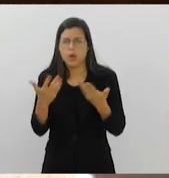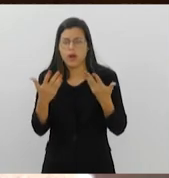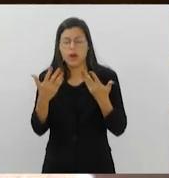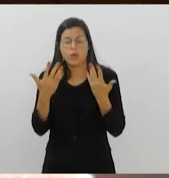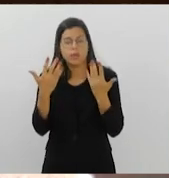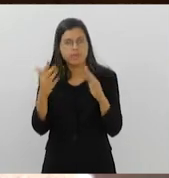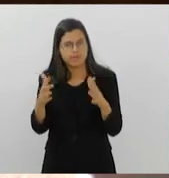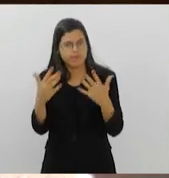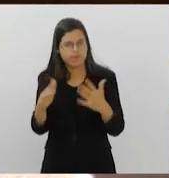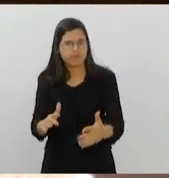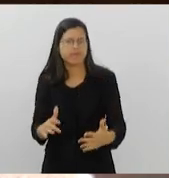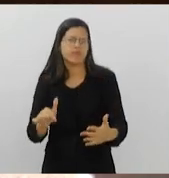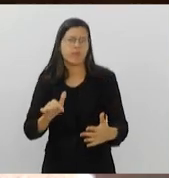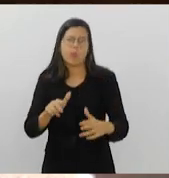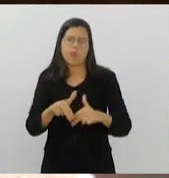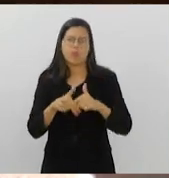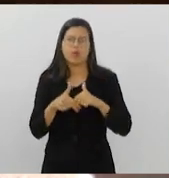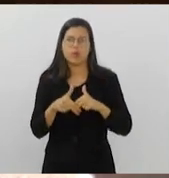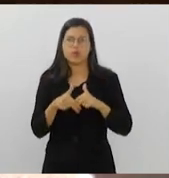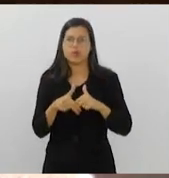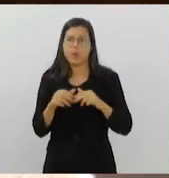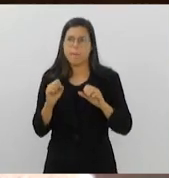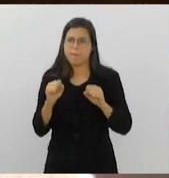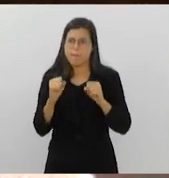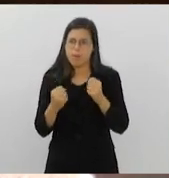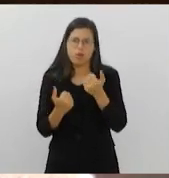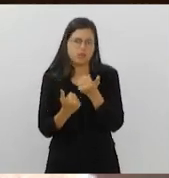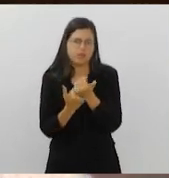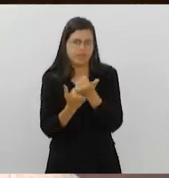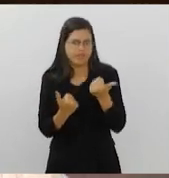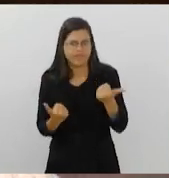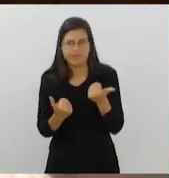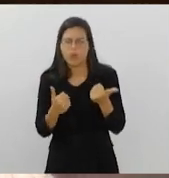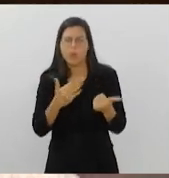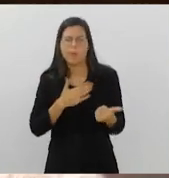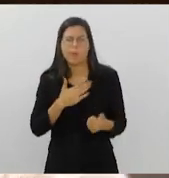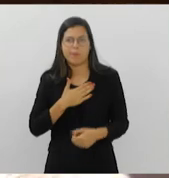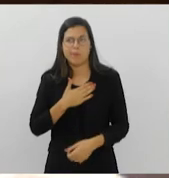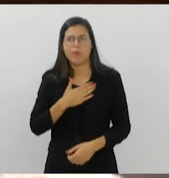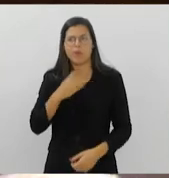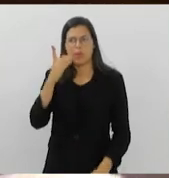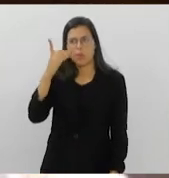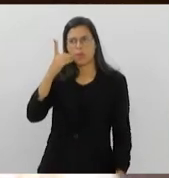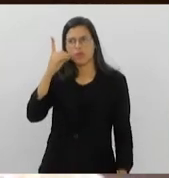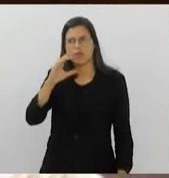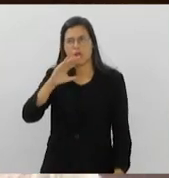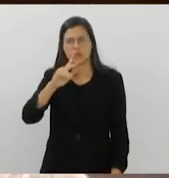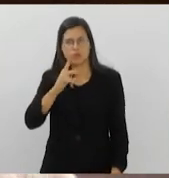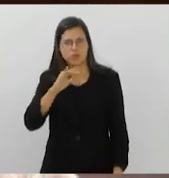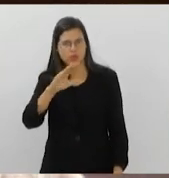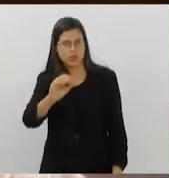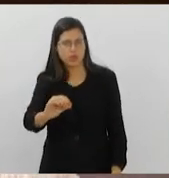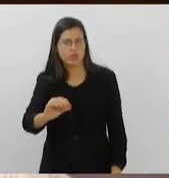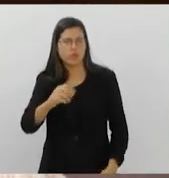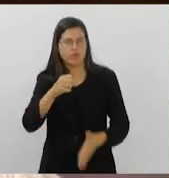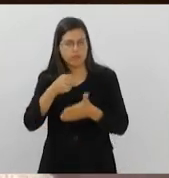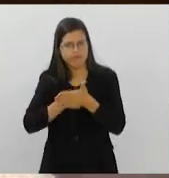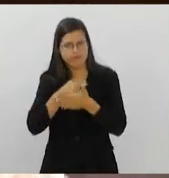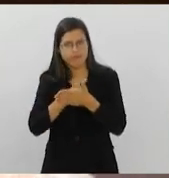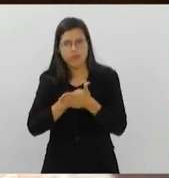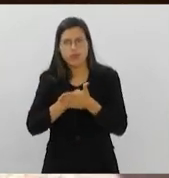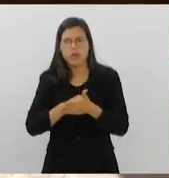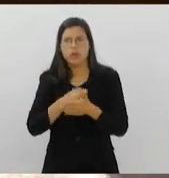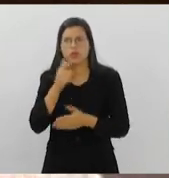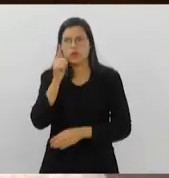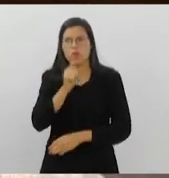essa questão e pode contar com o deputado Chico Machado nessa luta para que possamos